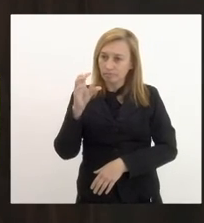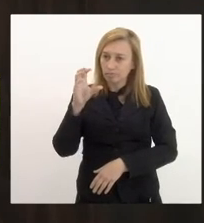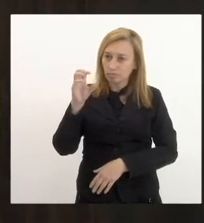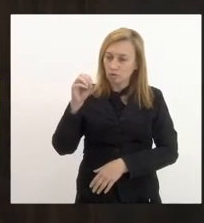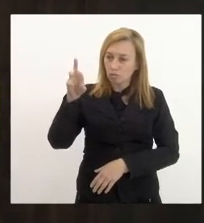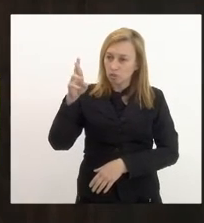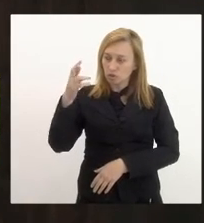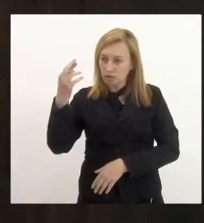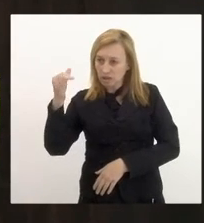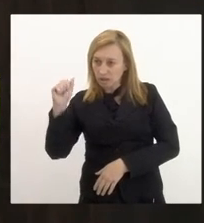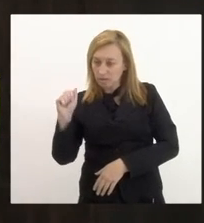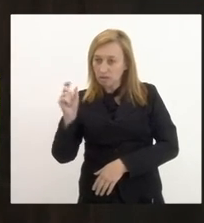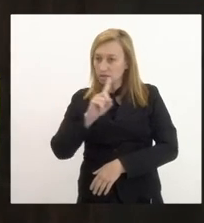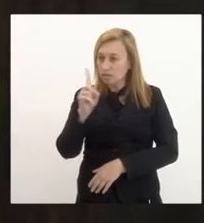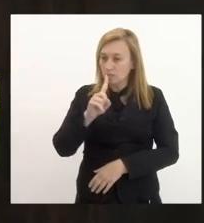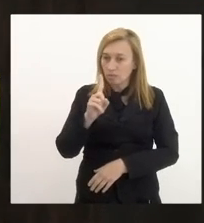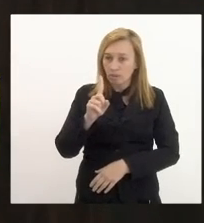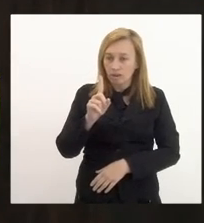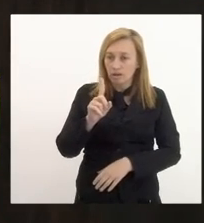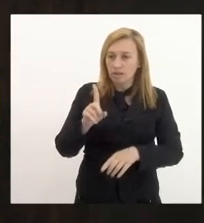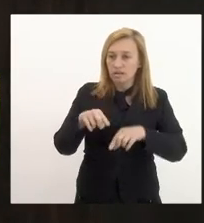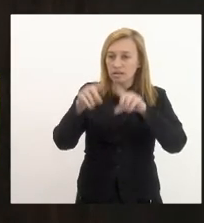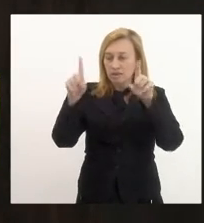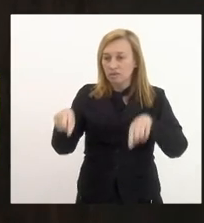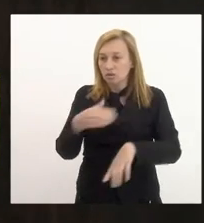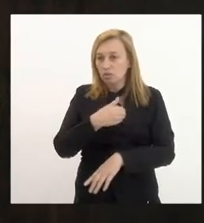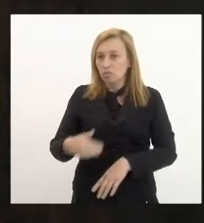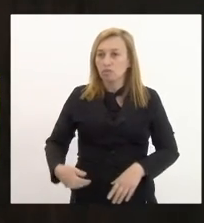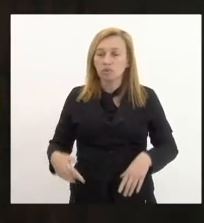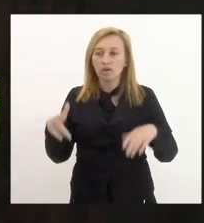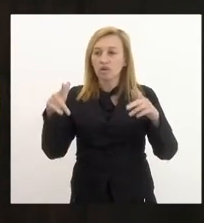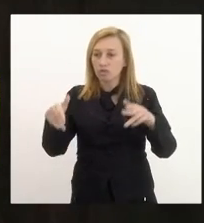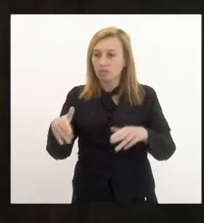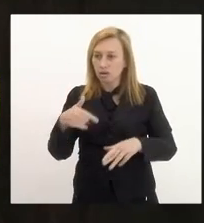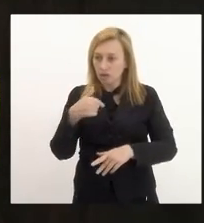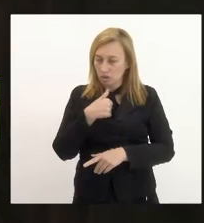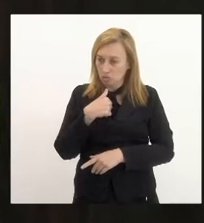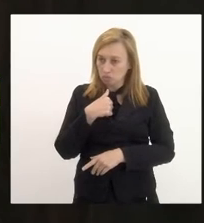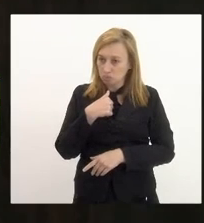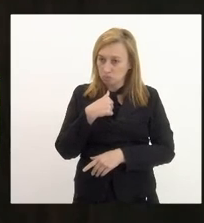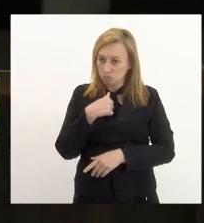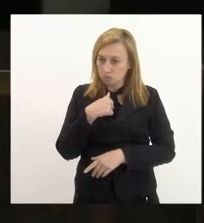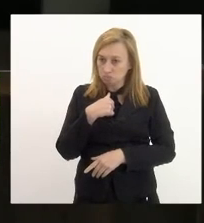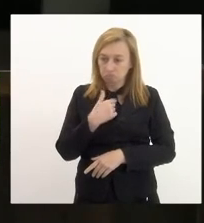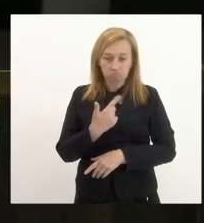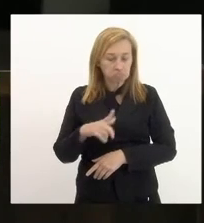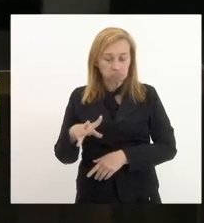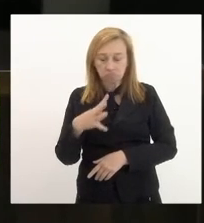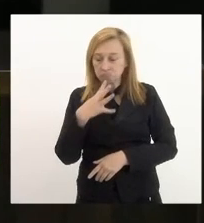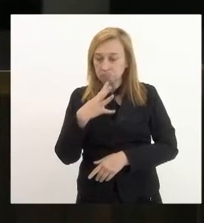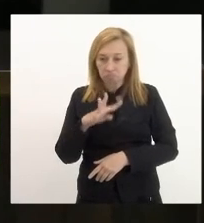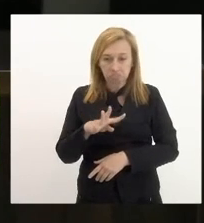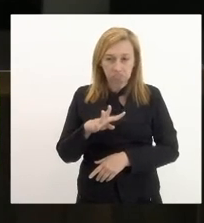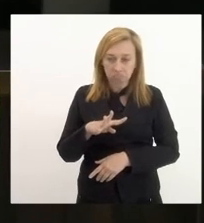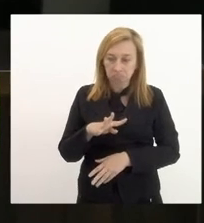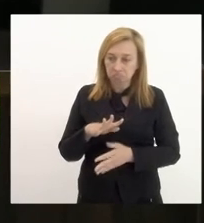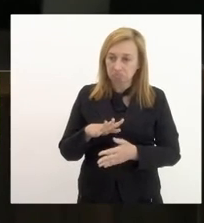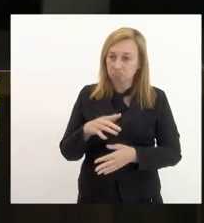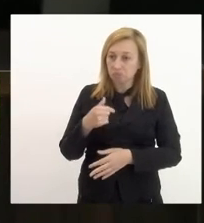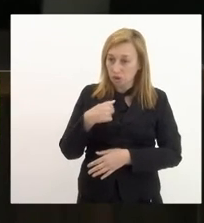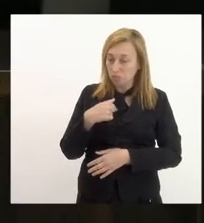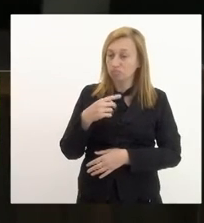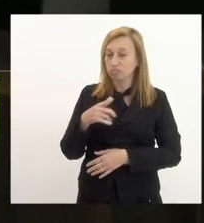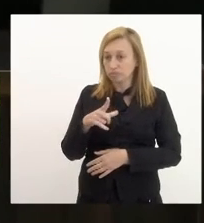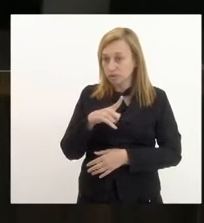servidor público que não é da mesma carreira que eu sou que não tenho conhecimento que eu tenho